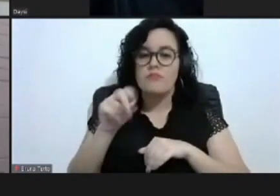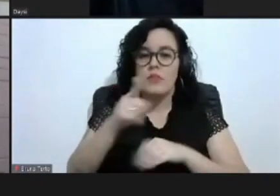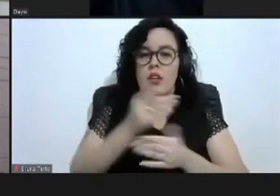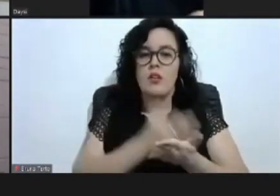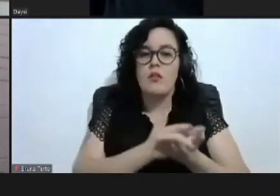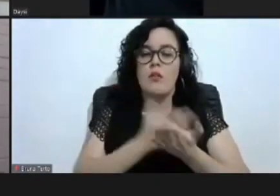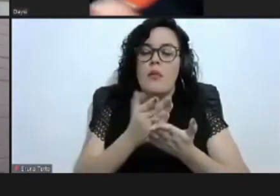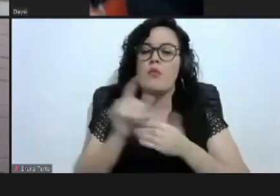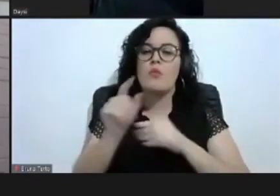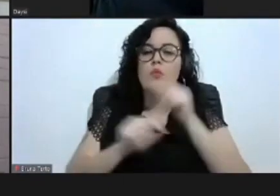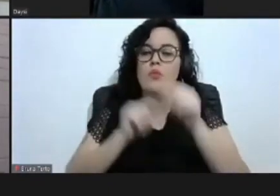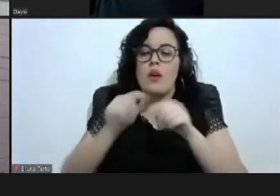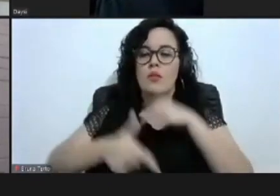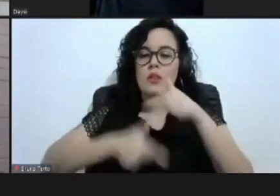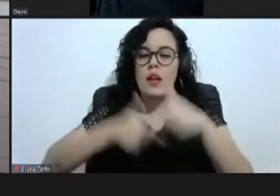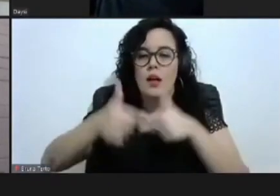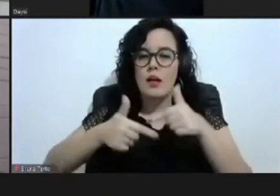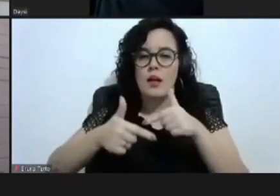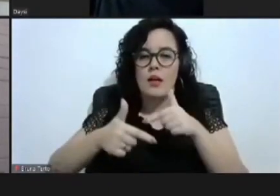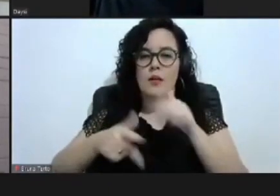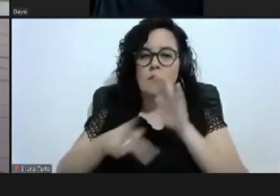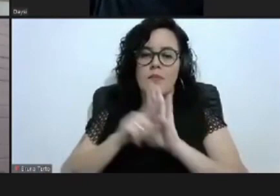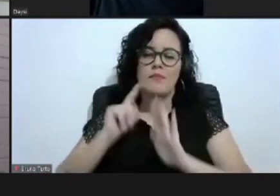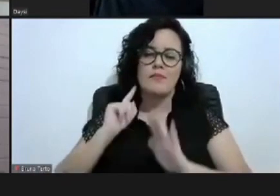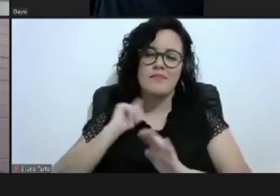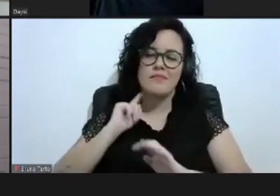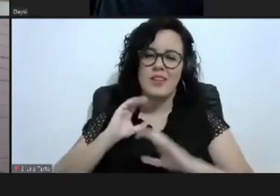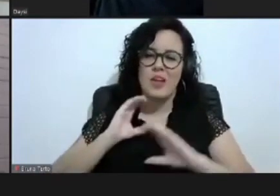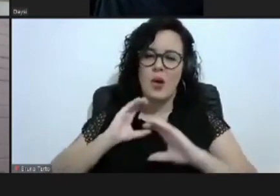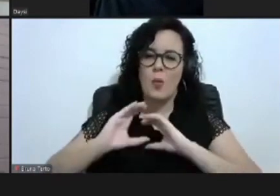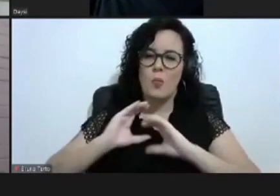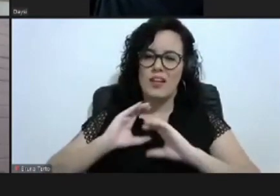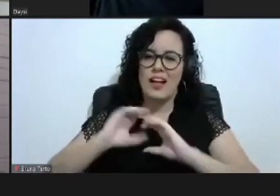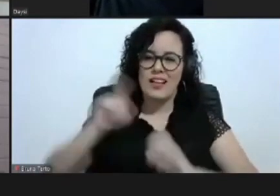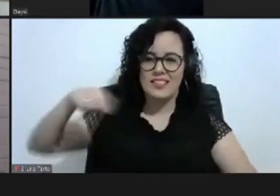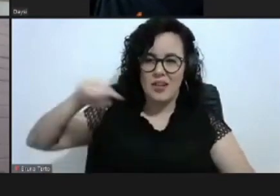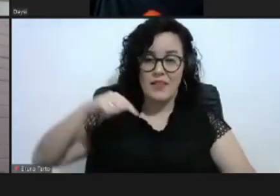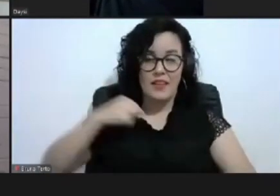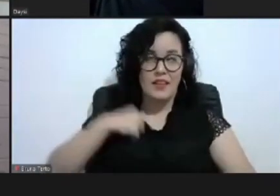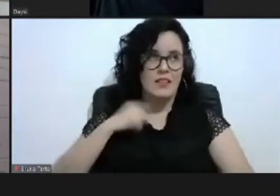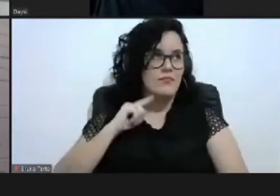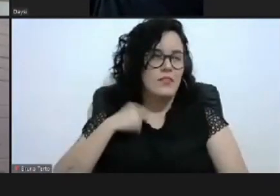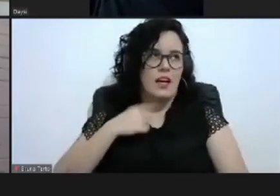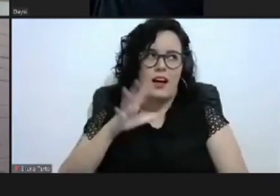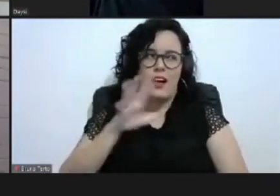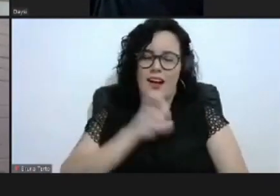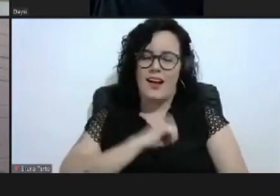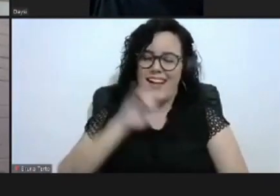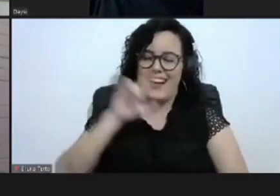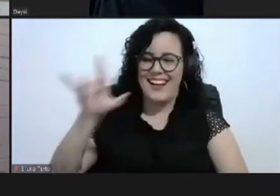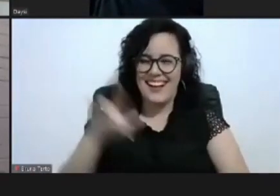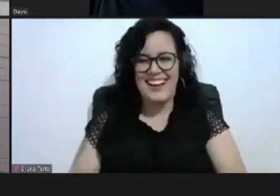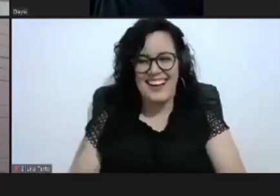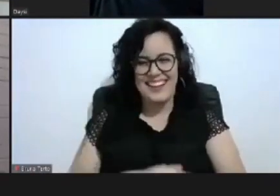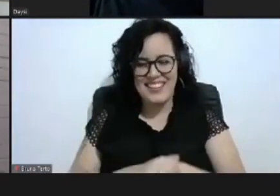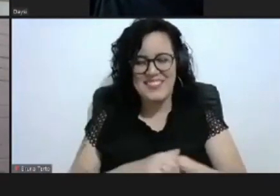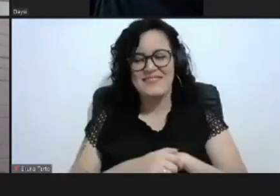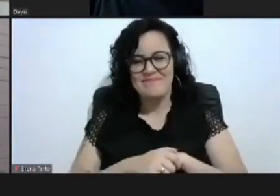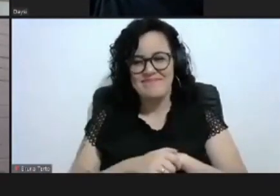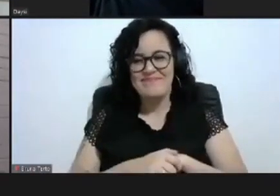integra o trabalho da empresa mineira de comunicação. Minas é minha segunda pátria, viu, Mônica? Adoro Minas